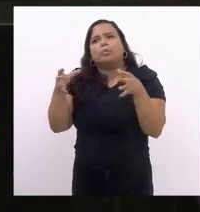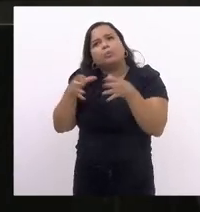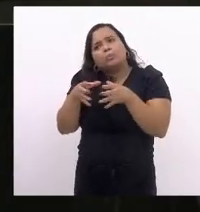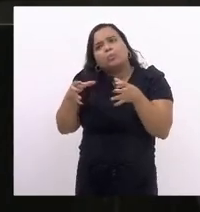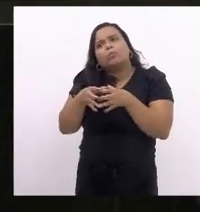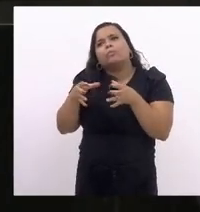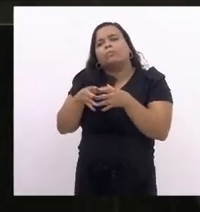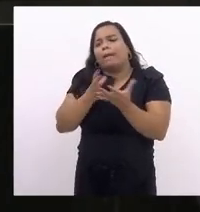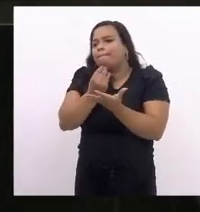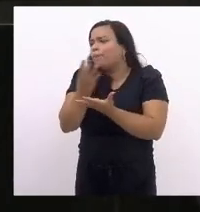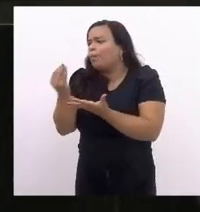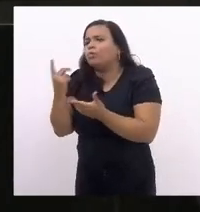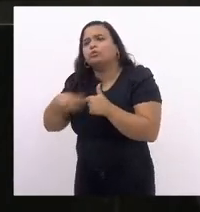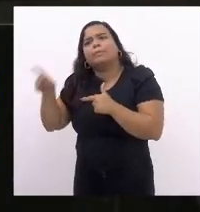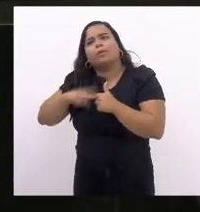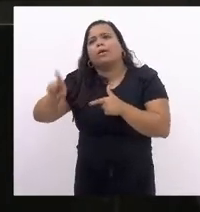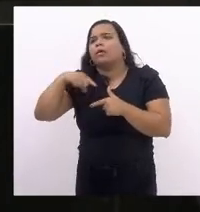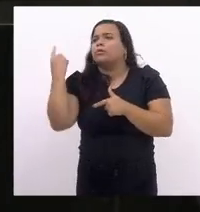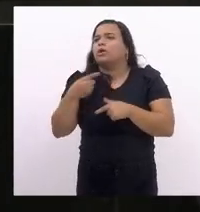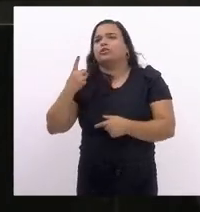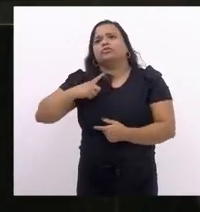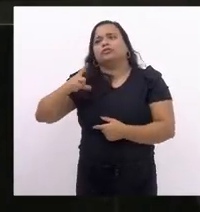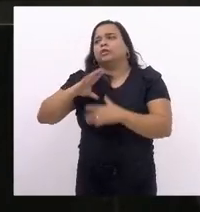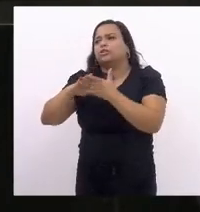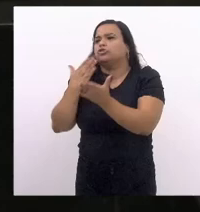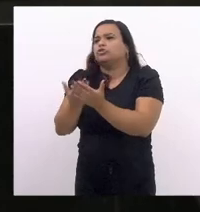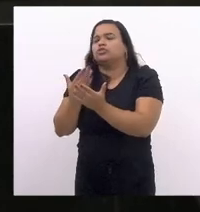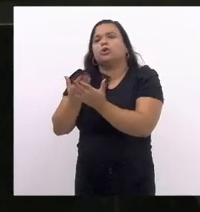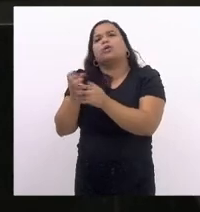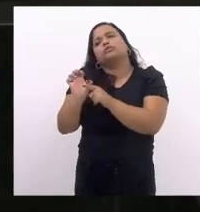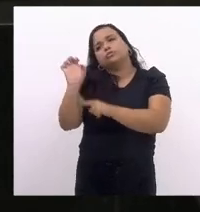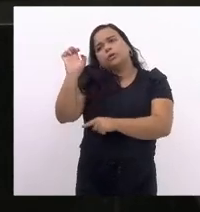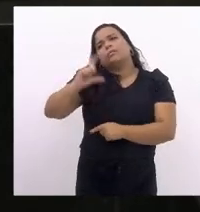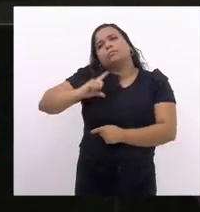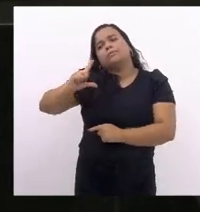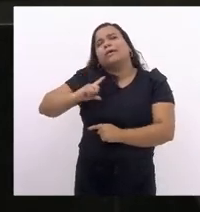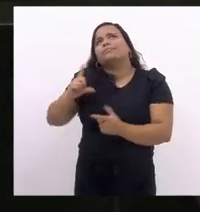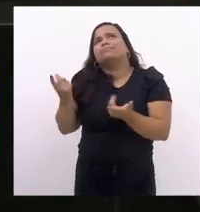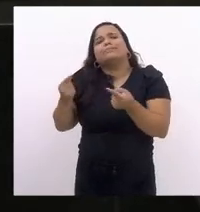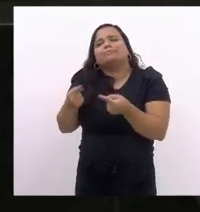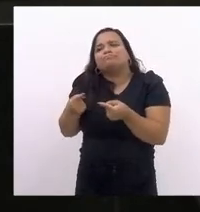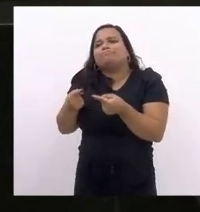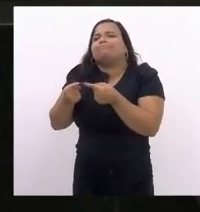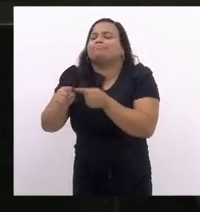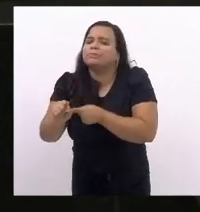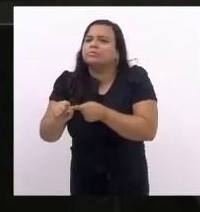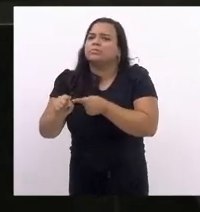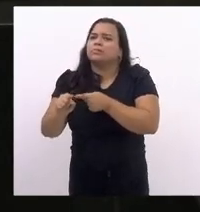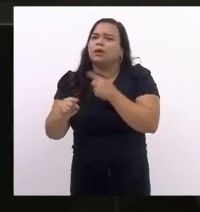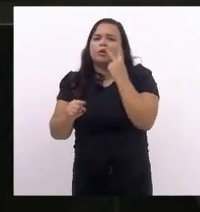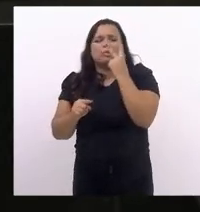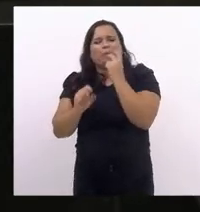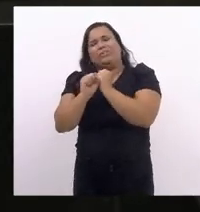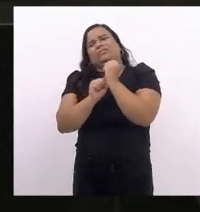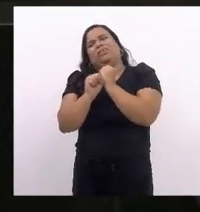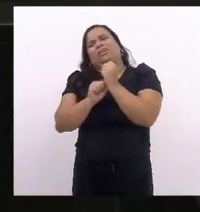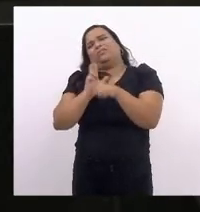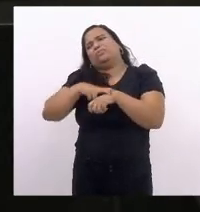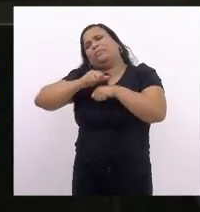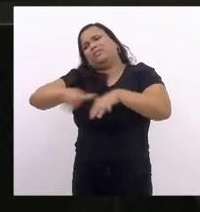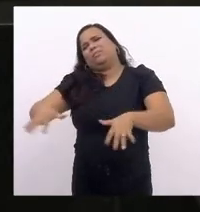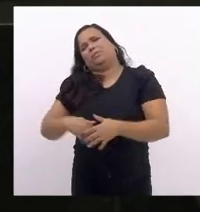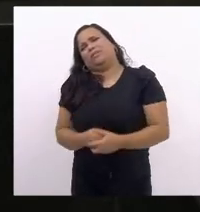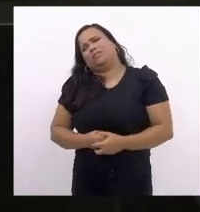gente sucessivamente encontra nas escolas estaduais. Não tinha sentido 2 anos de pandemia